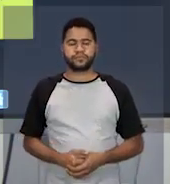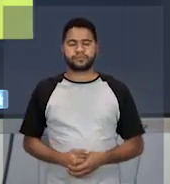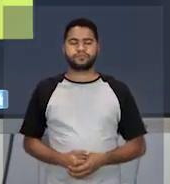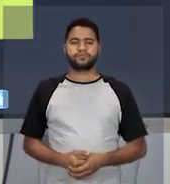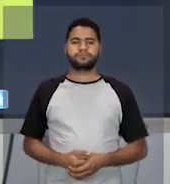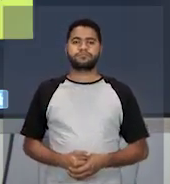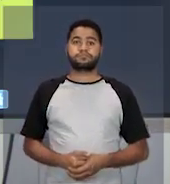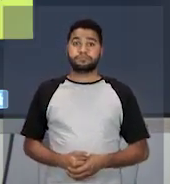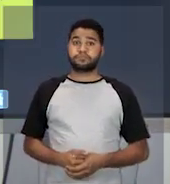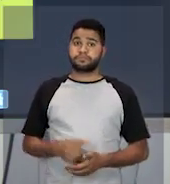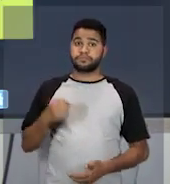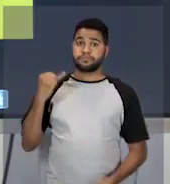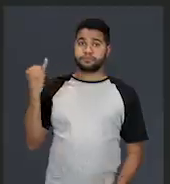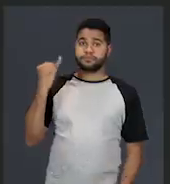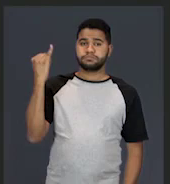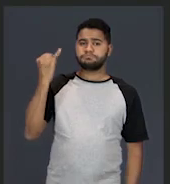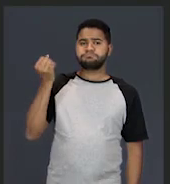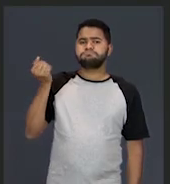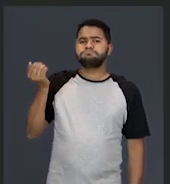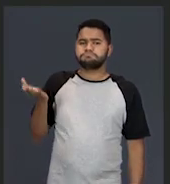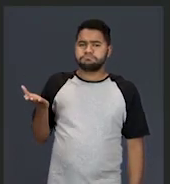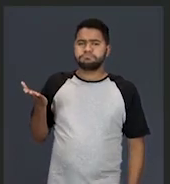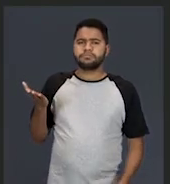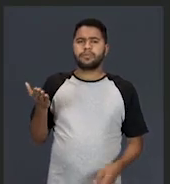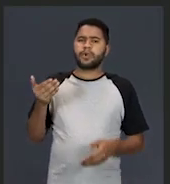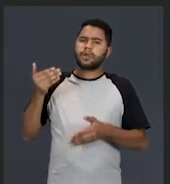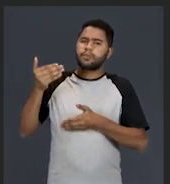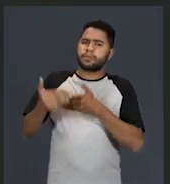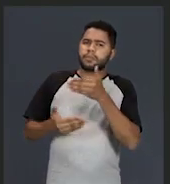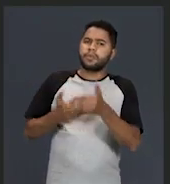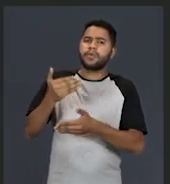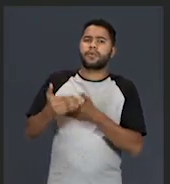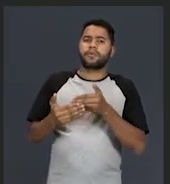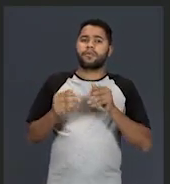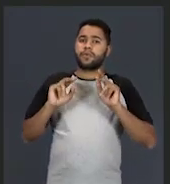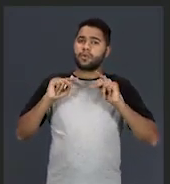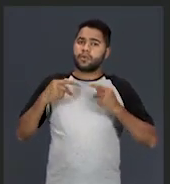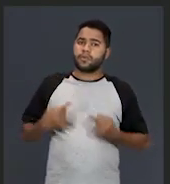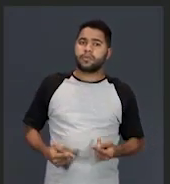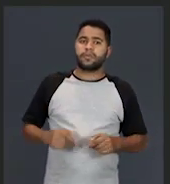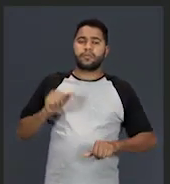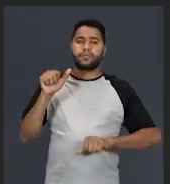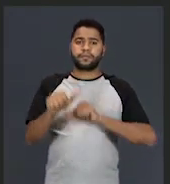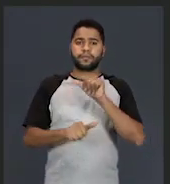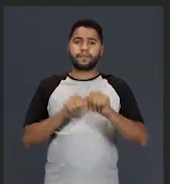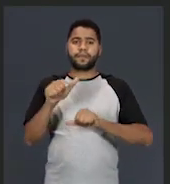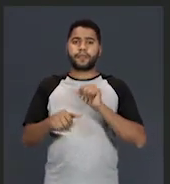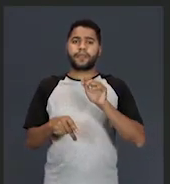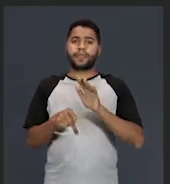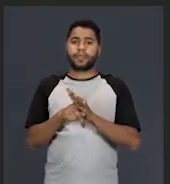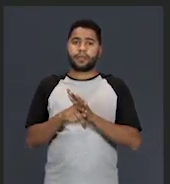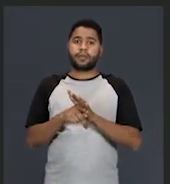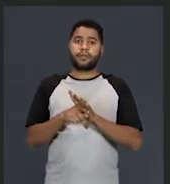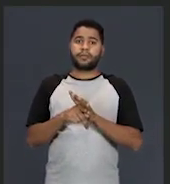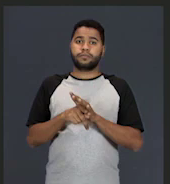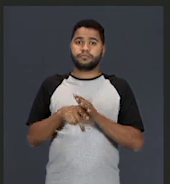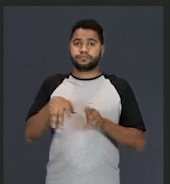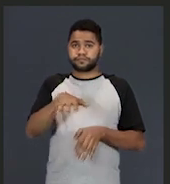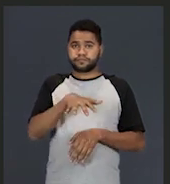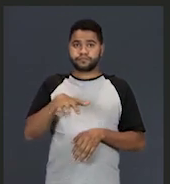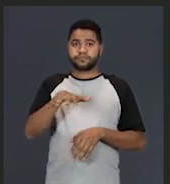Vamos lá, importância. É por meio desses processos que os seres humanos transformam os recursos obtidos do meio